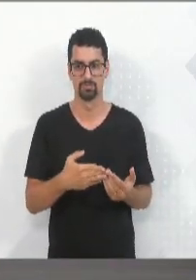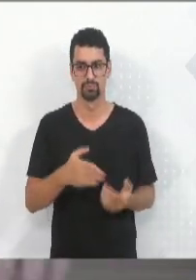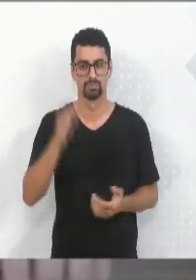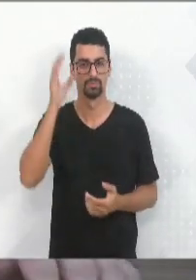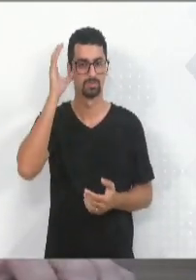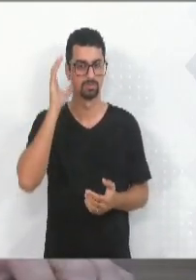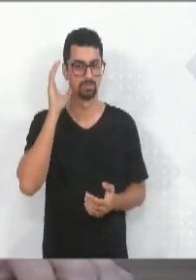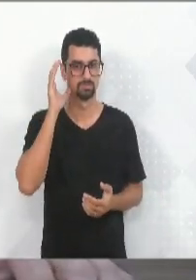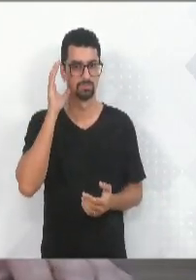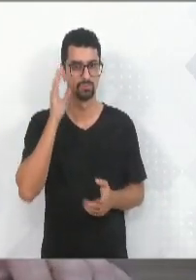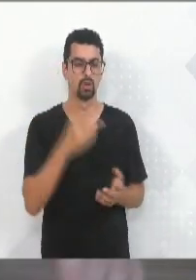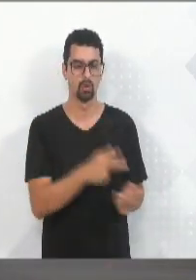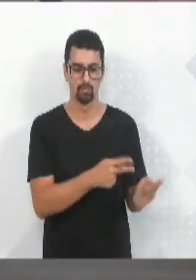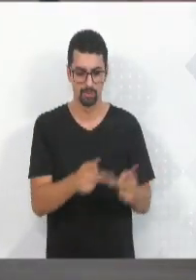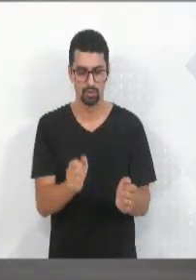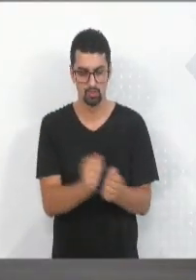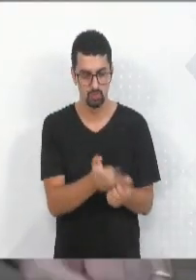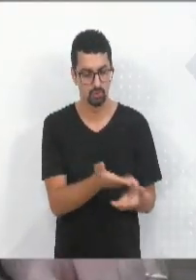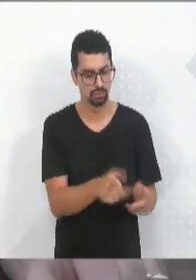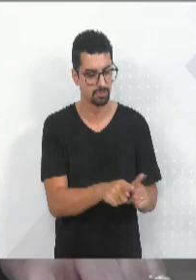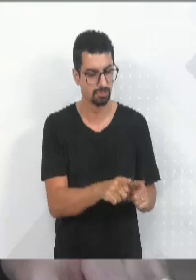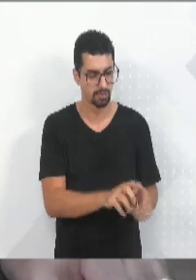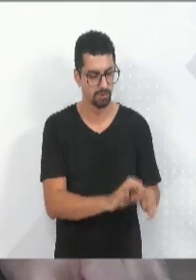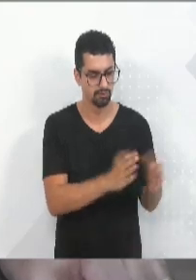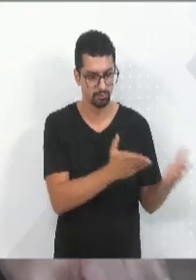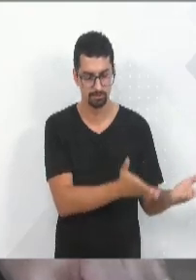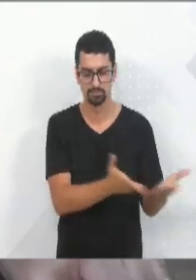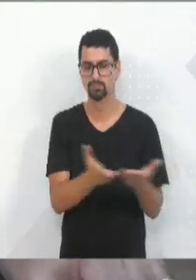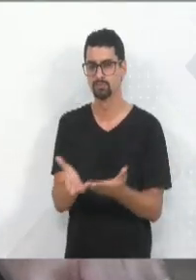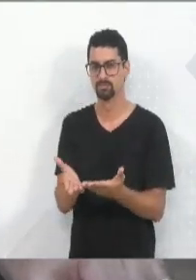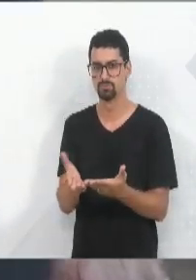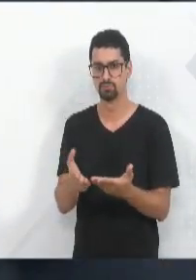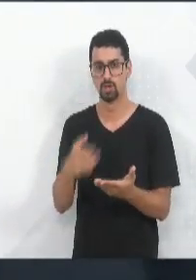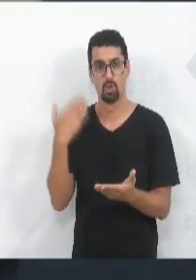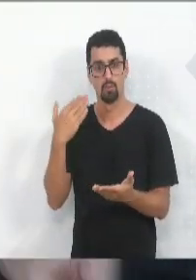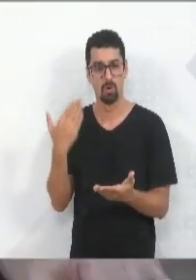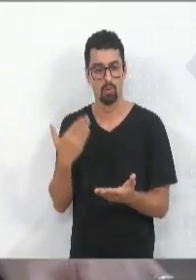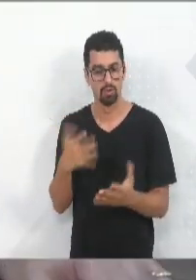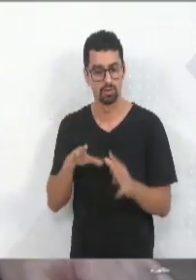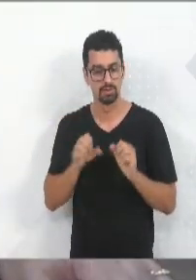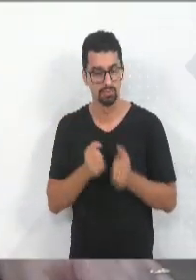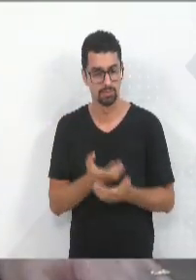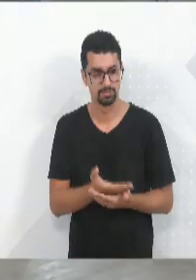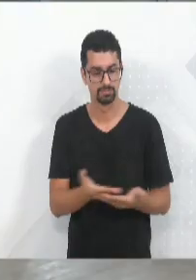com com o Eduardo também se quiser vir aqui junto Será uma honra recebê-los